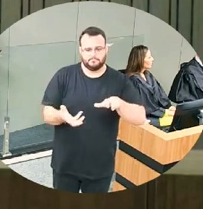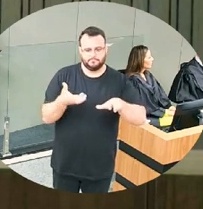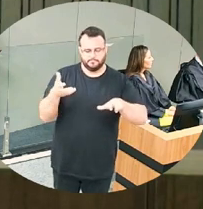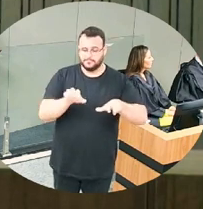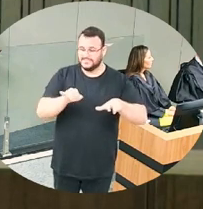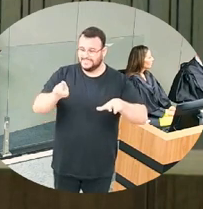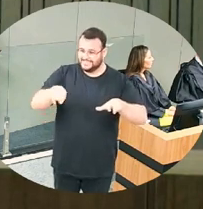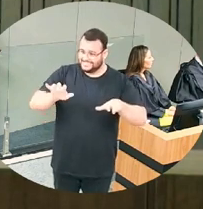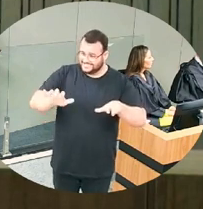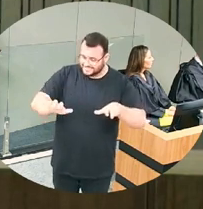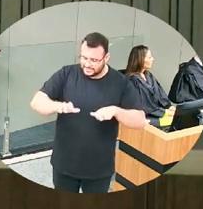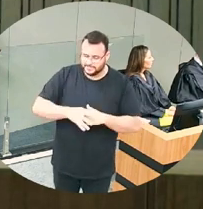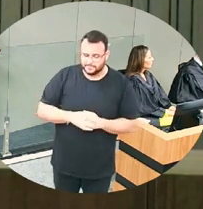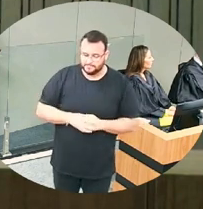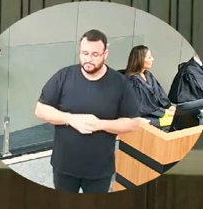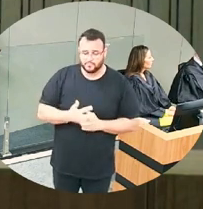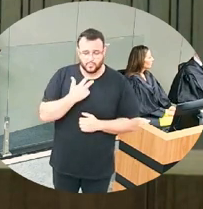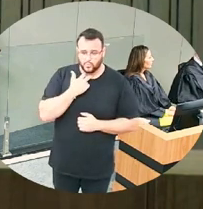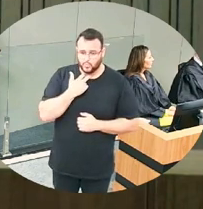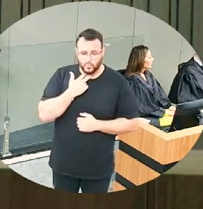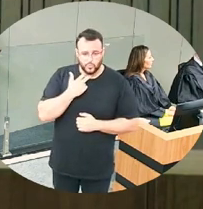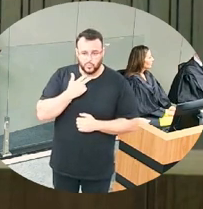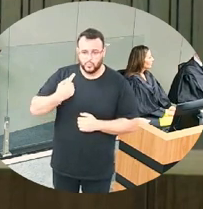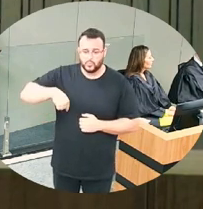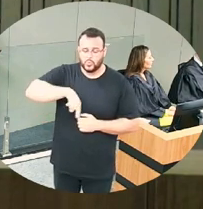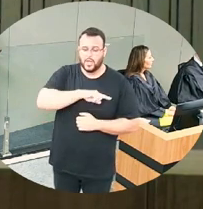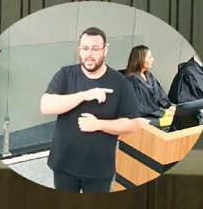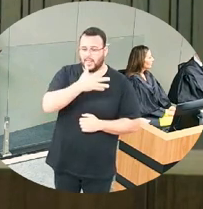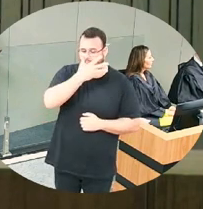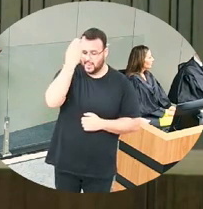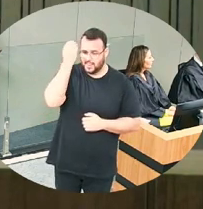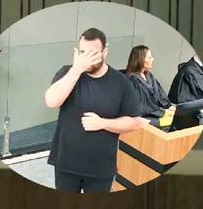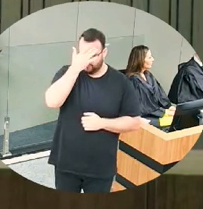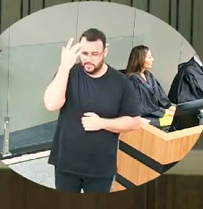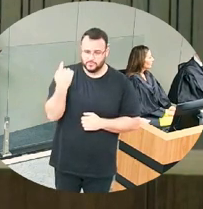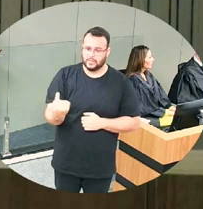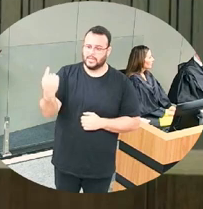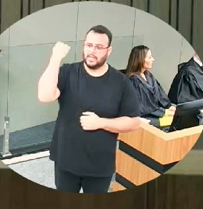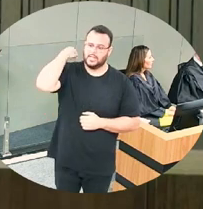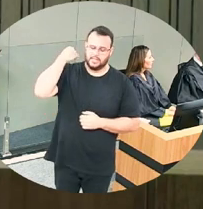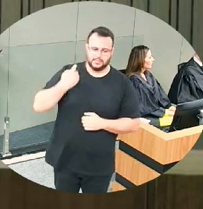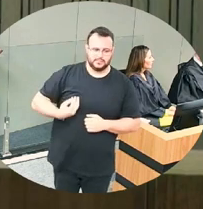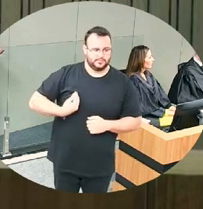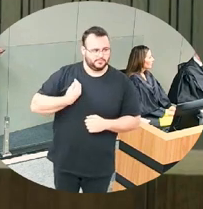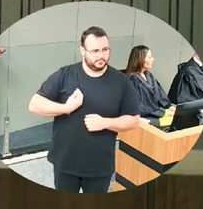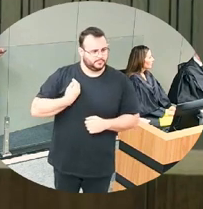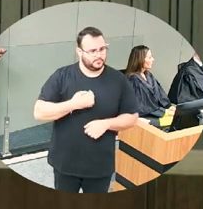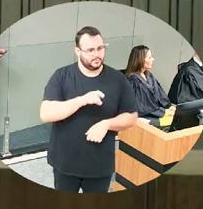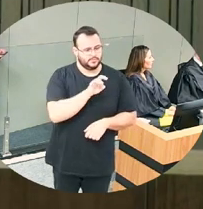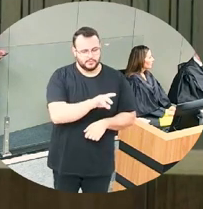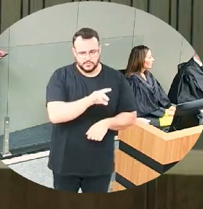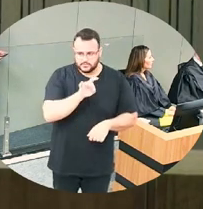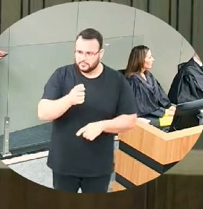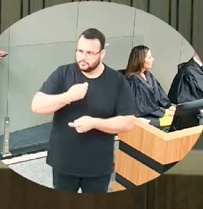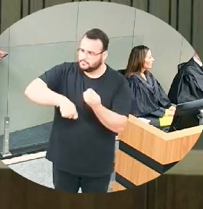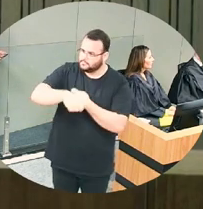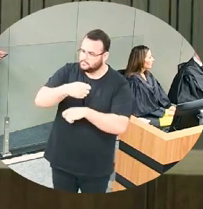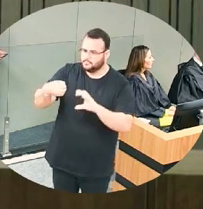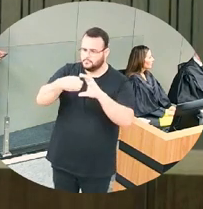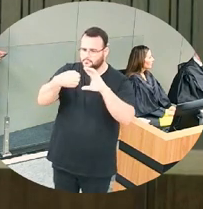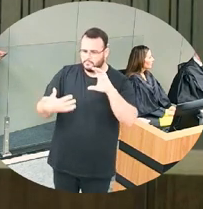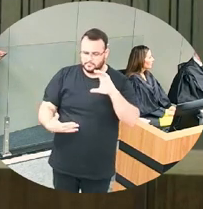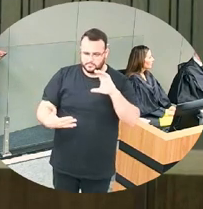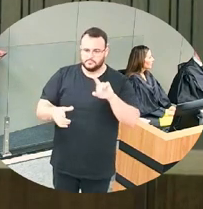E se assim é não podemos nos esquecer ser daqueles que nos antecederam cada administração com suas